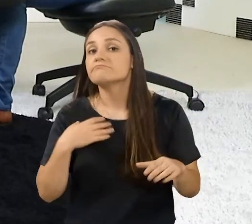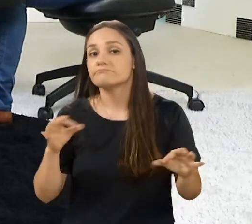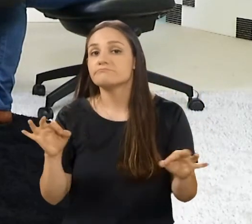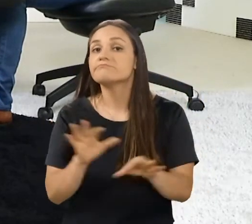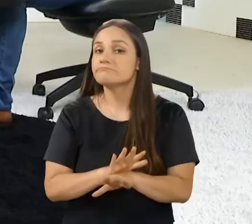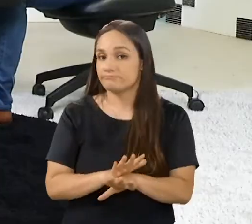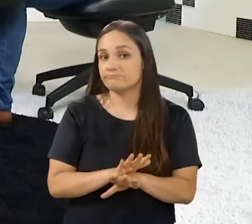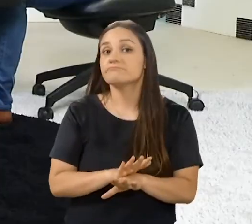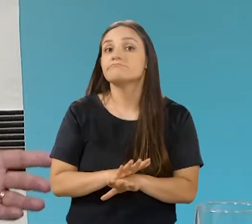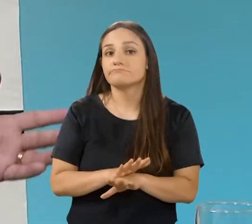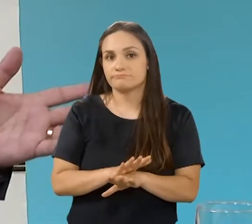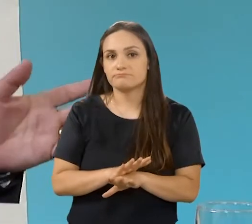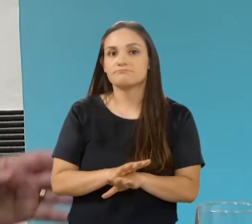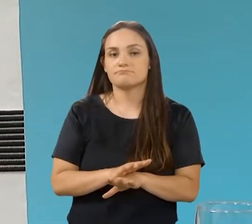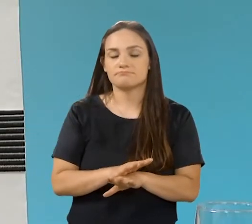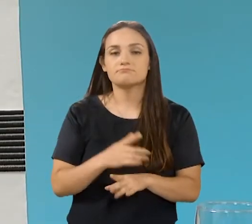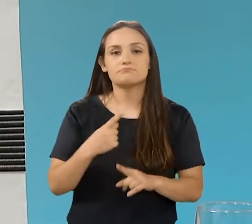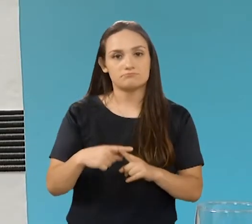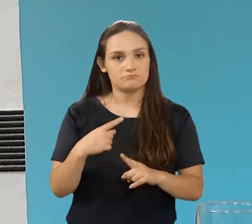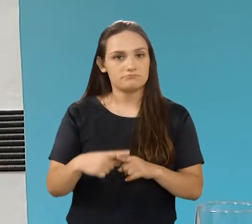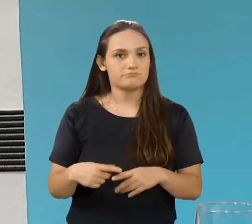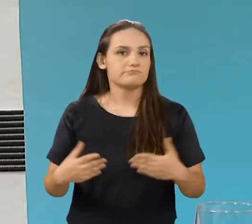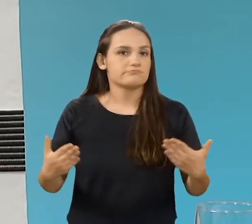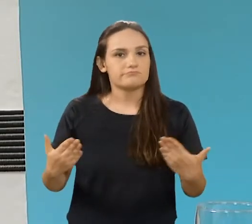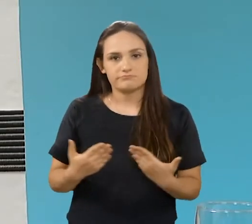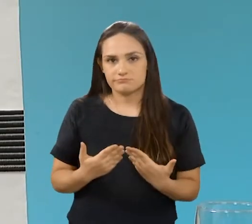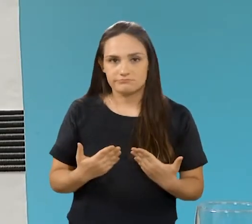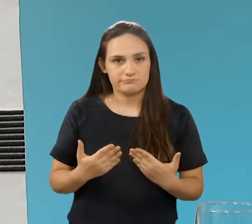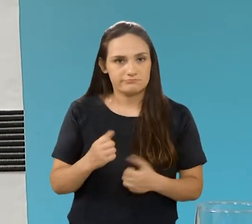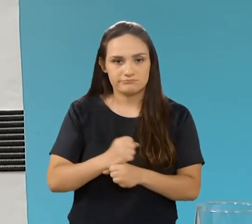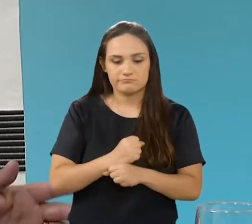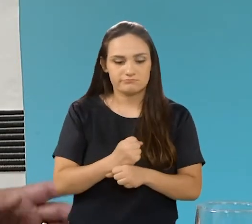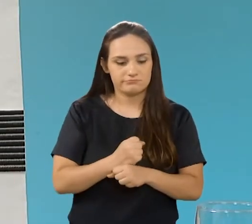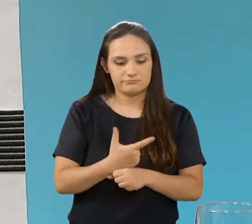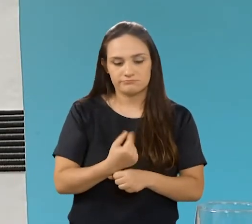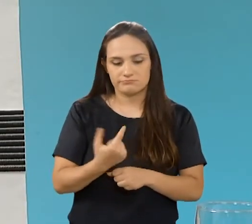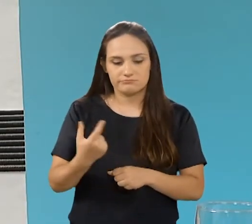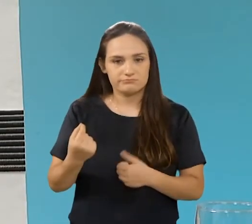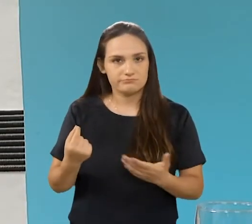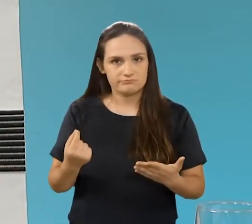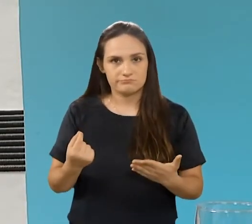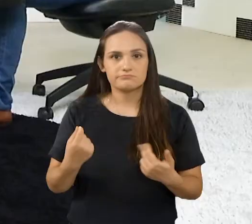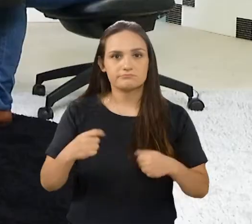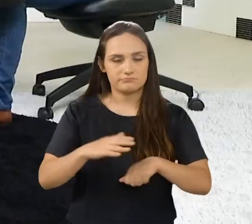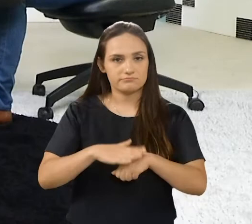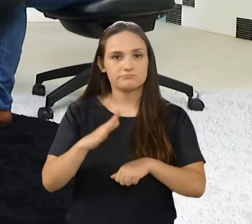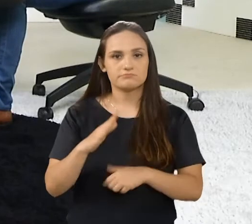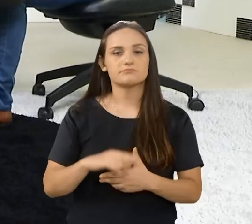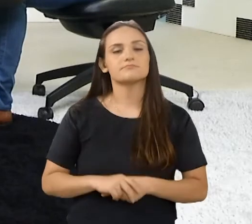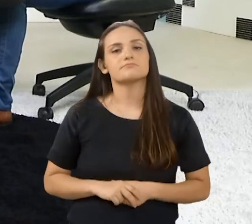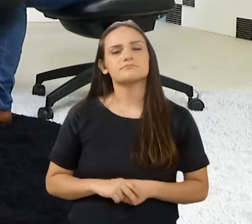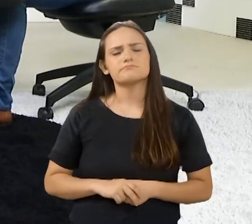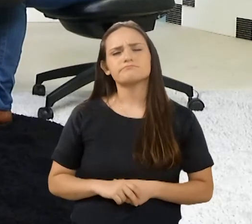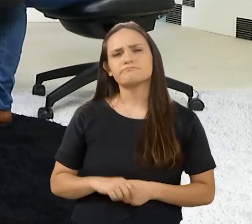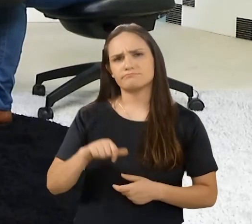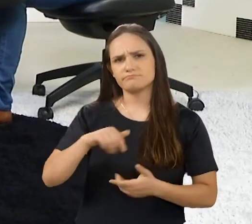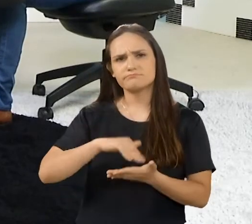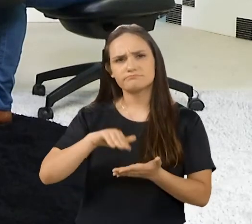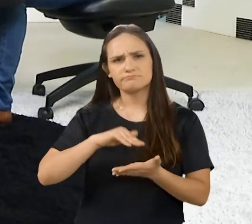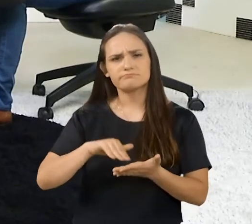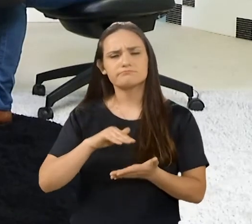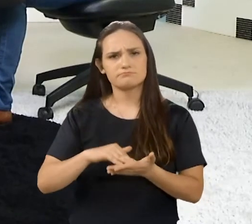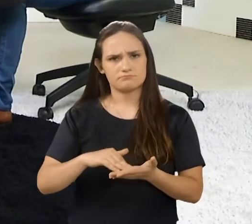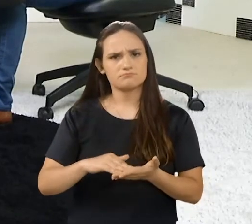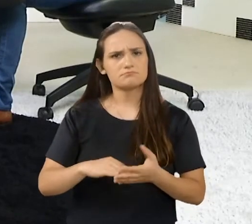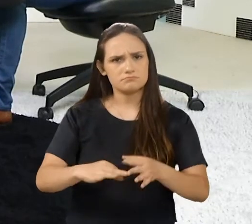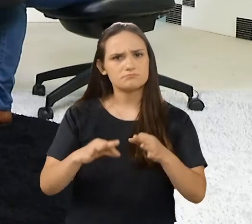aquilo que acontece todo ano, mas infelizmente em 2020 numa dimensão muito maior. Secretário, o Estado está fazendo a